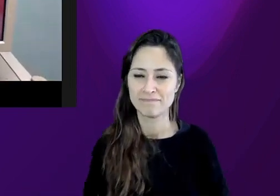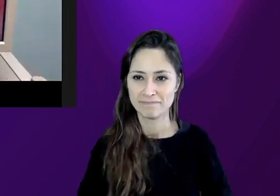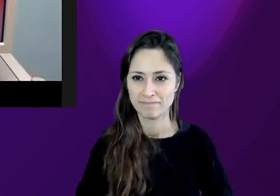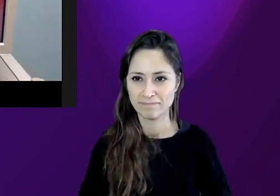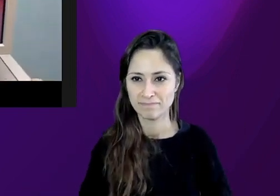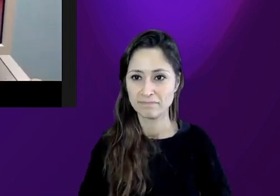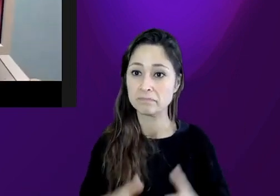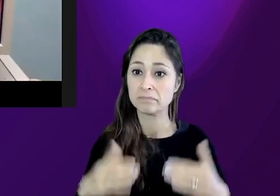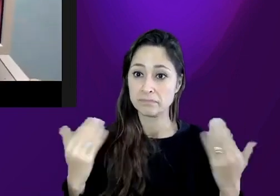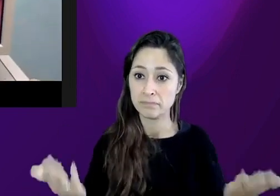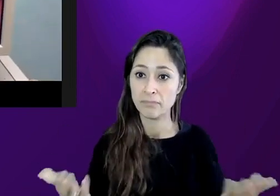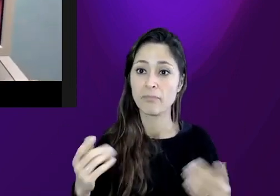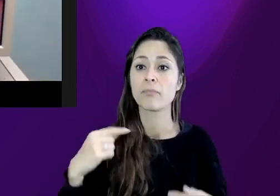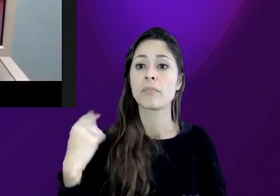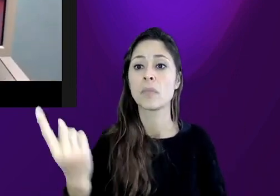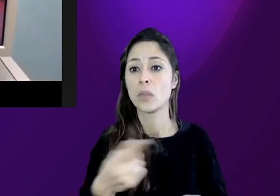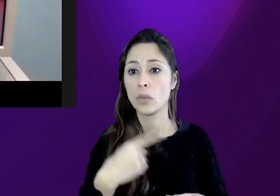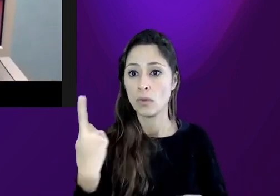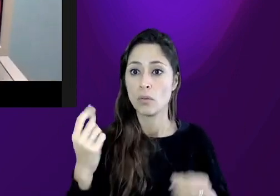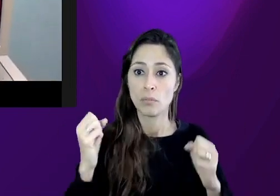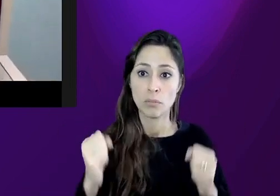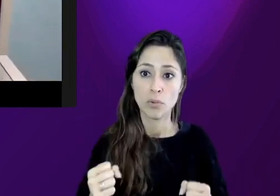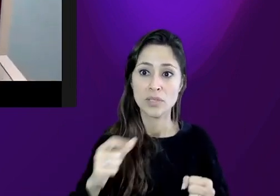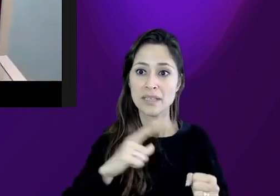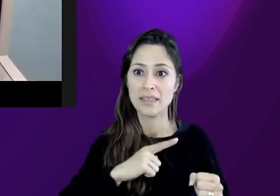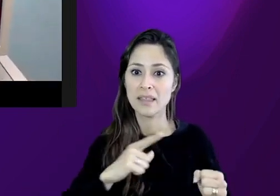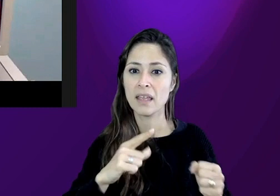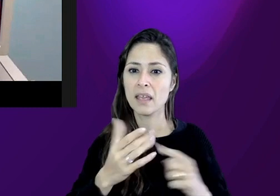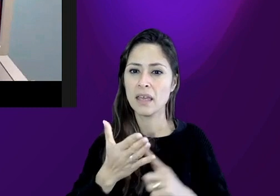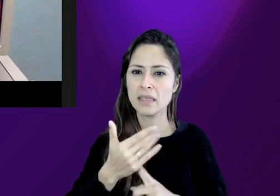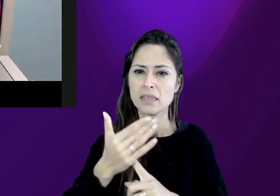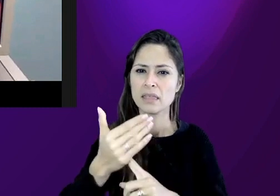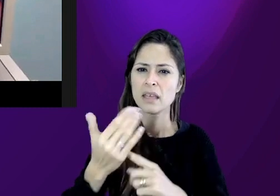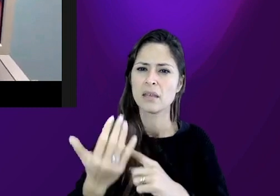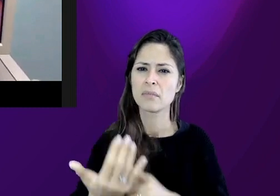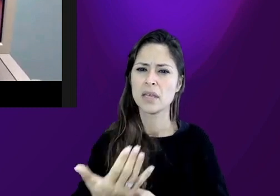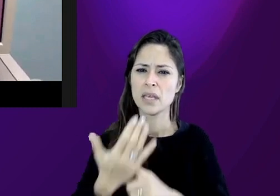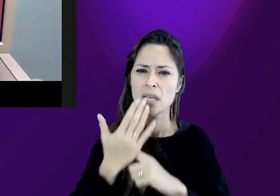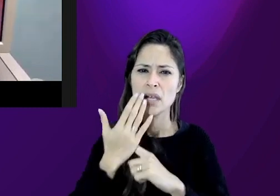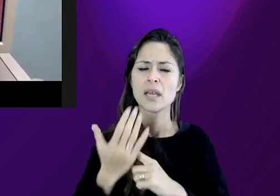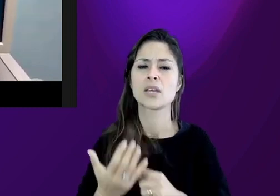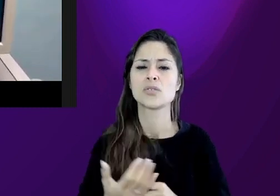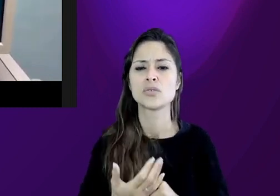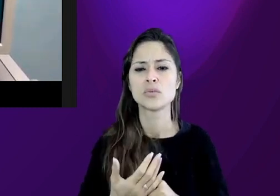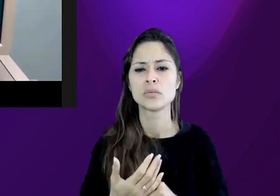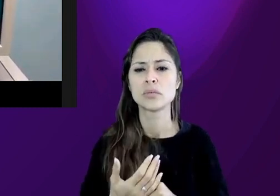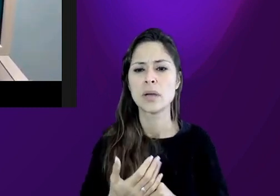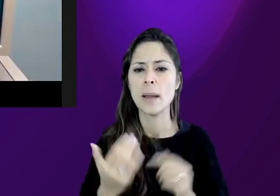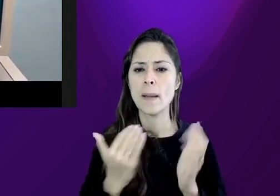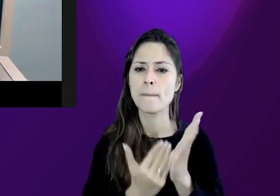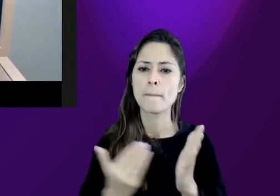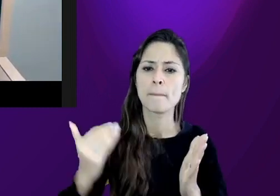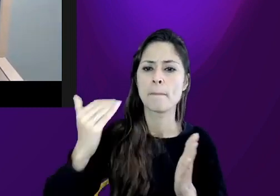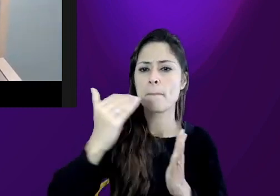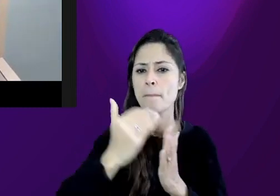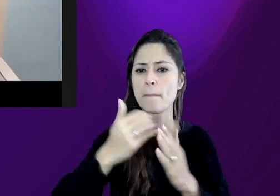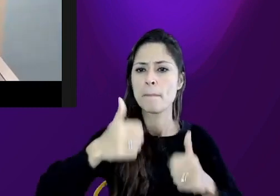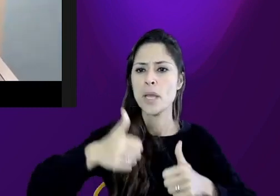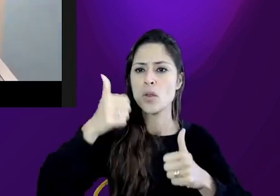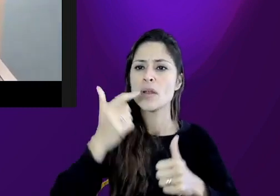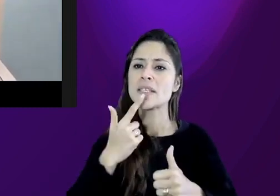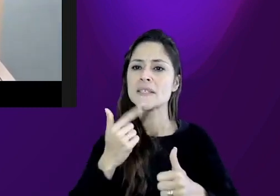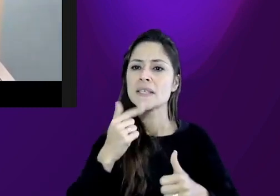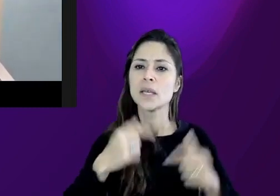Então, a gente podendo ter uma tecnologia que nos garante uma melhor vascularização